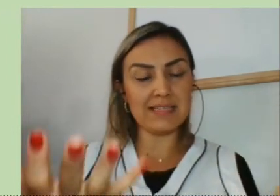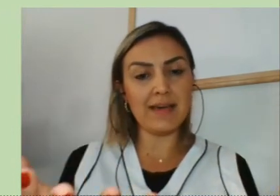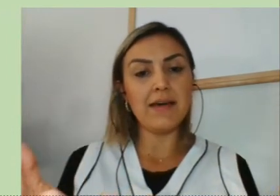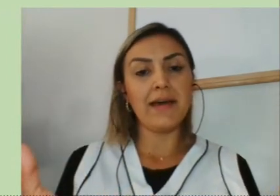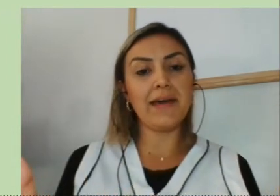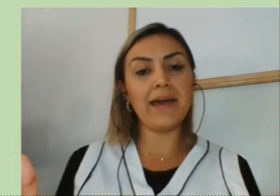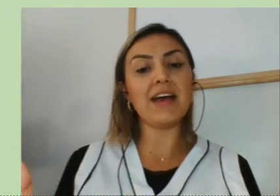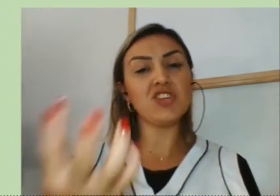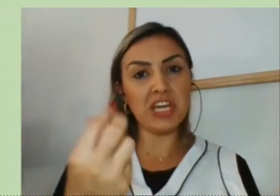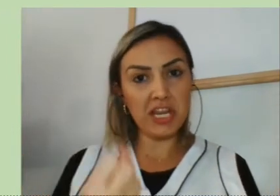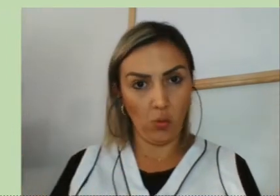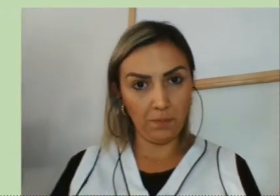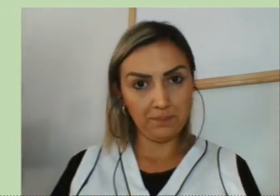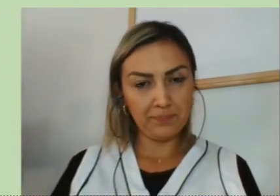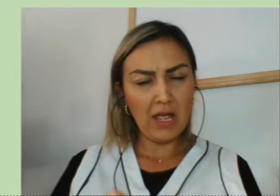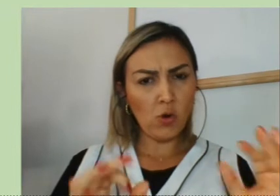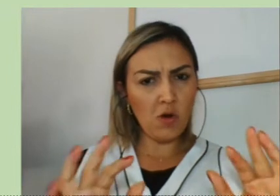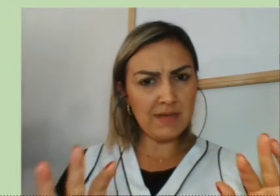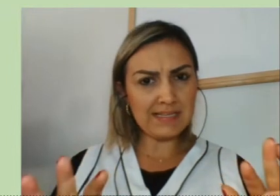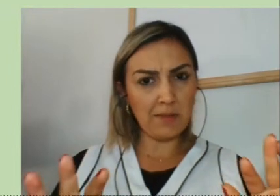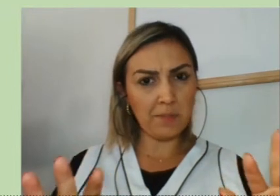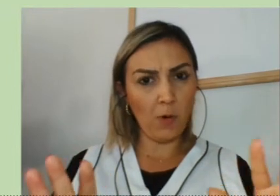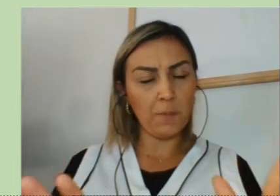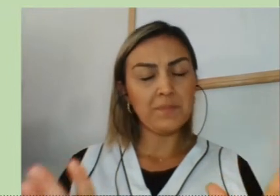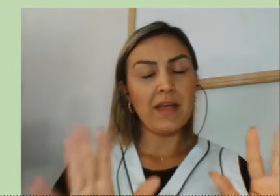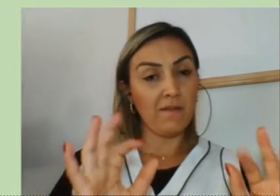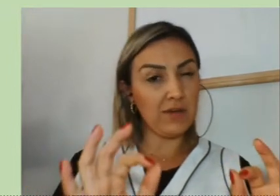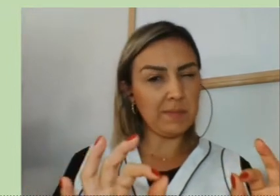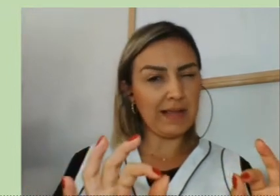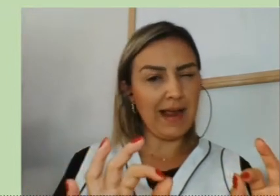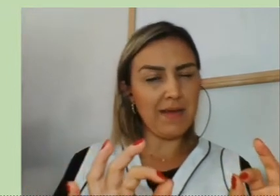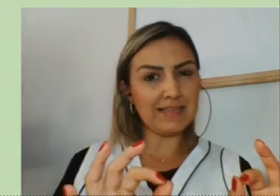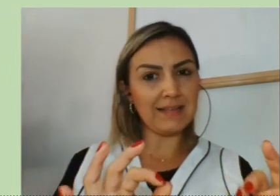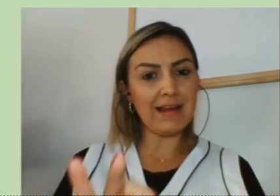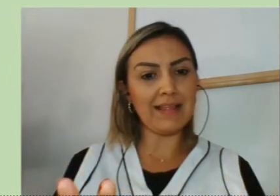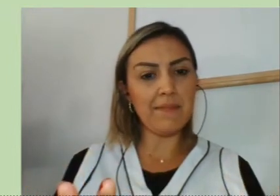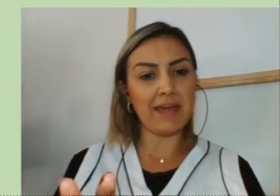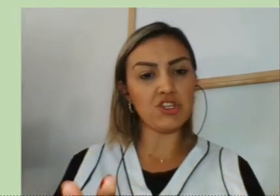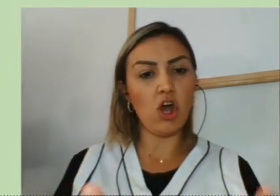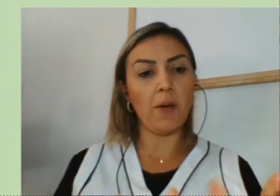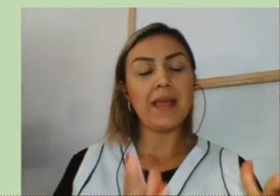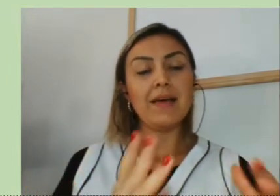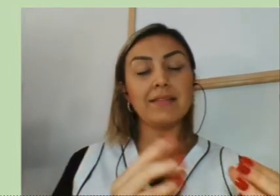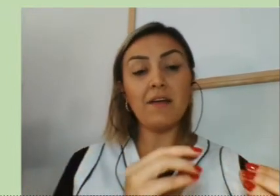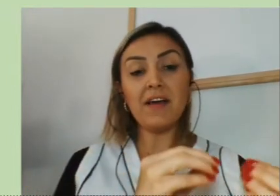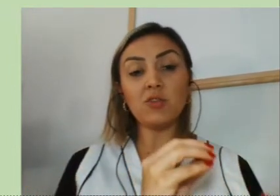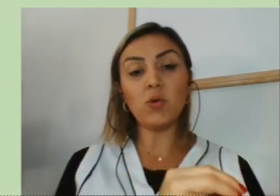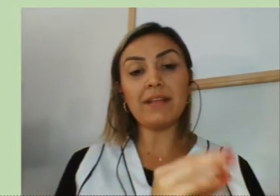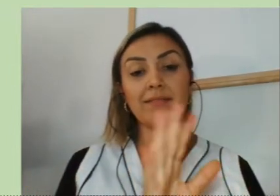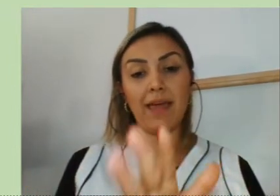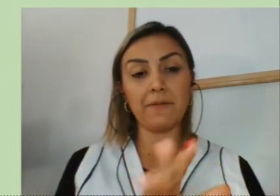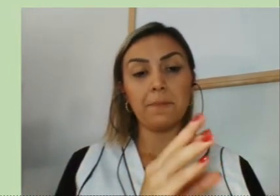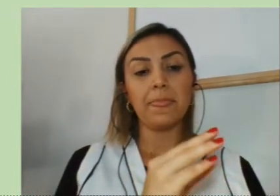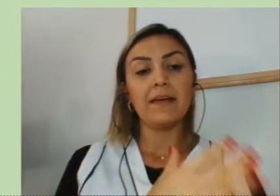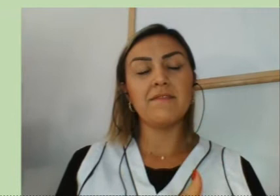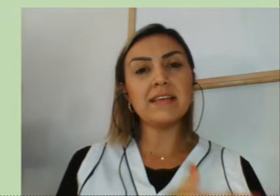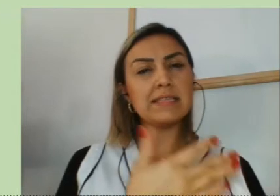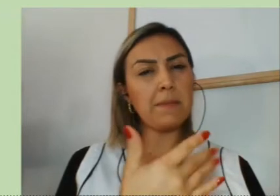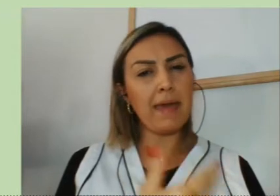que você adquiriu. Como assim, Pro? Vou explicar mais detalhadamente, ó. Na fatura